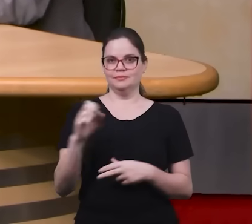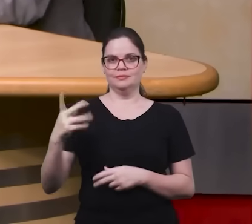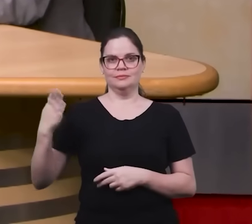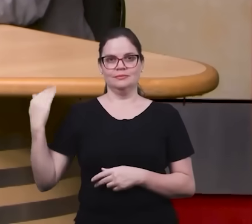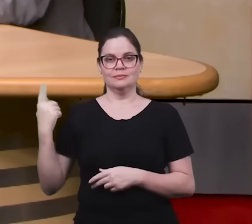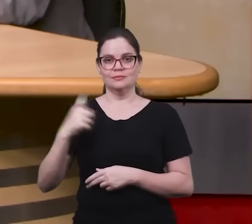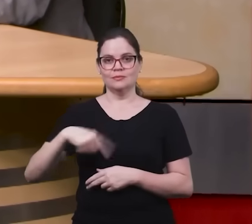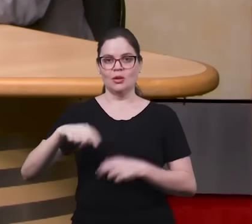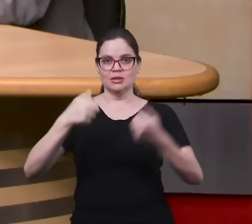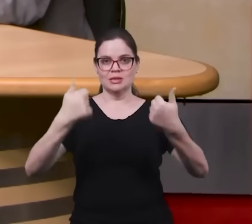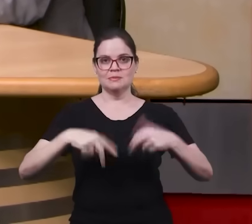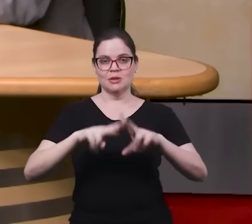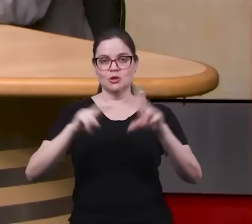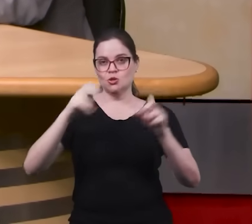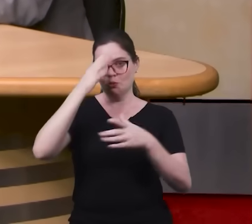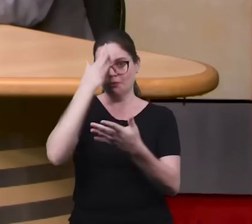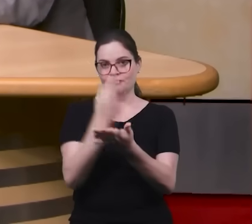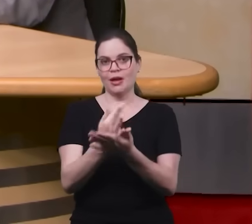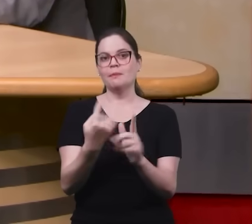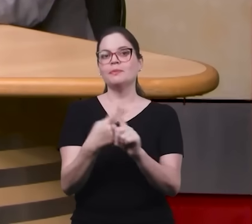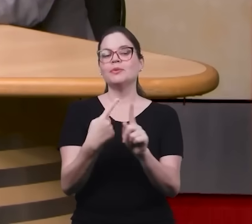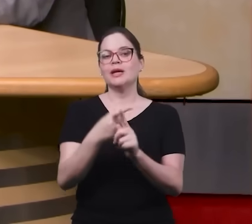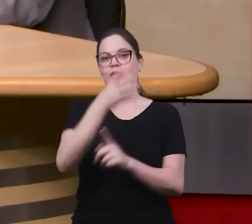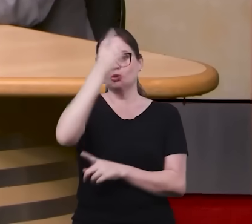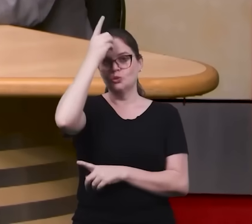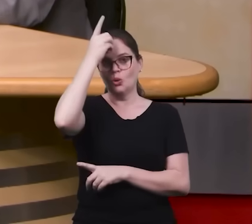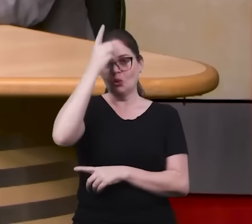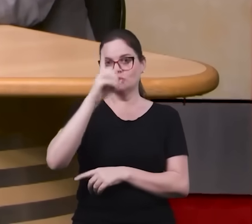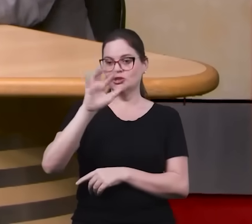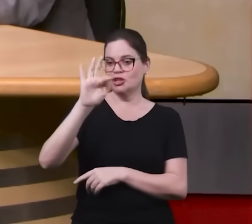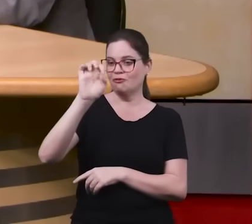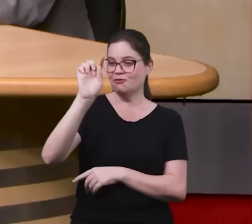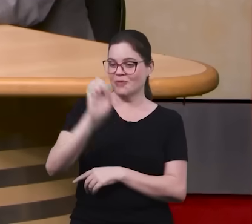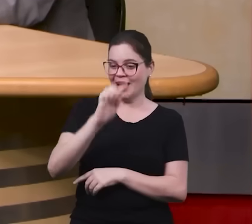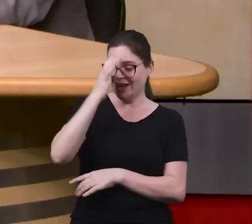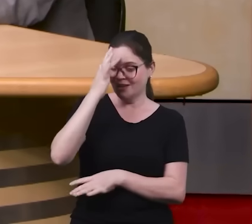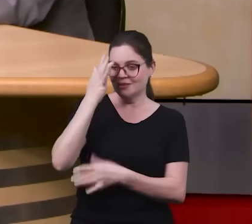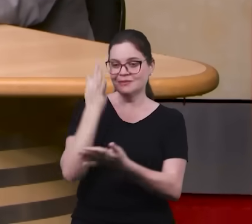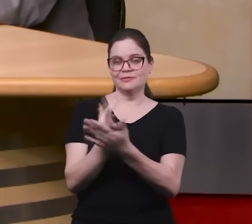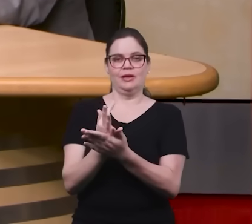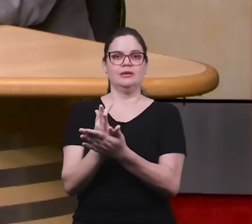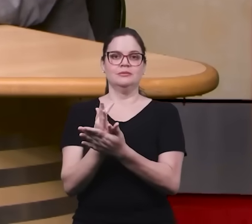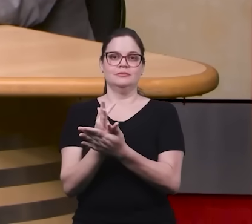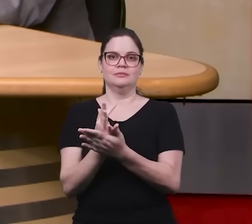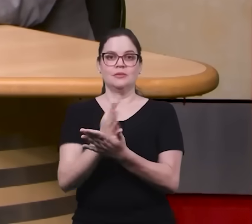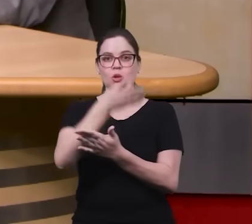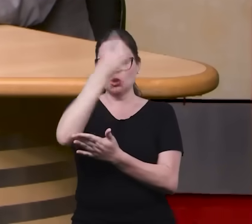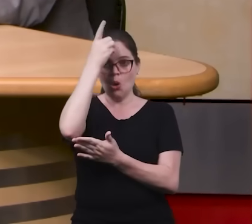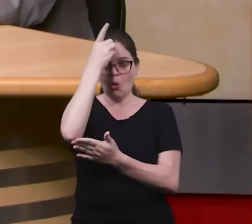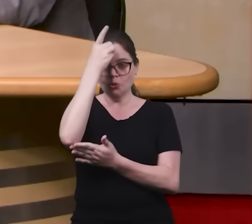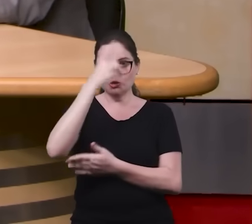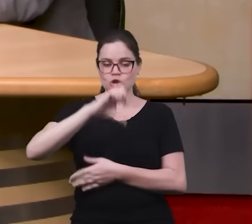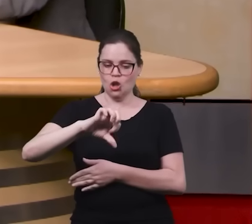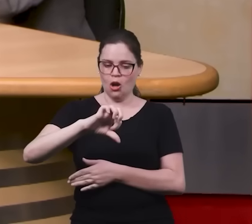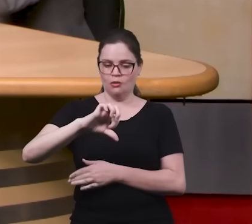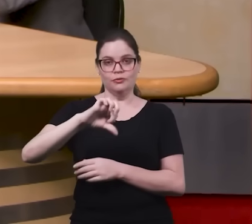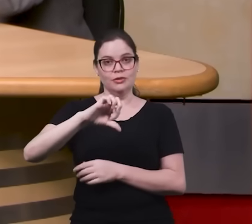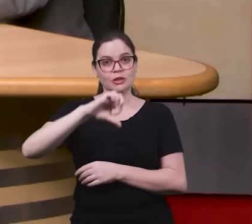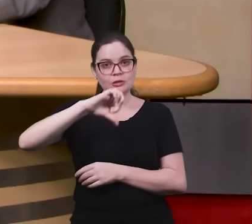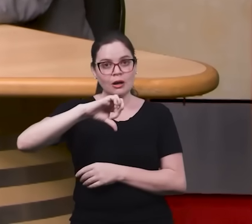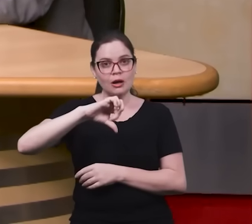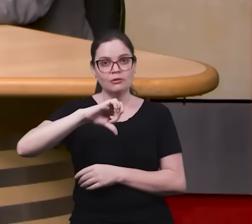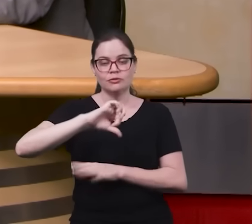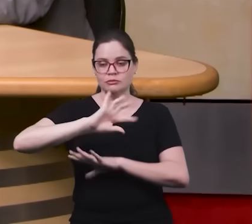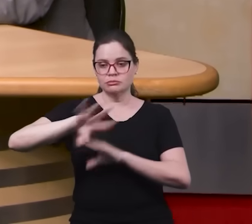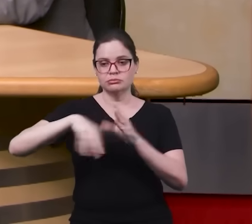programa anterior sobre fé. O dom de fé, quer dizer, os dons espirituais, os